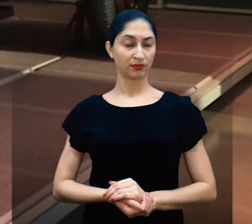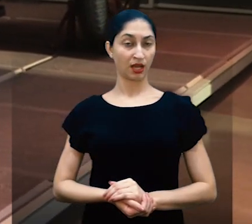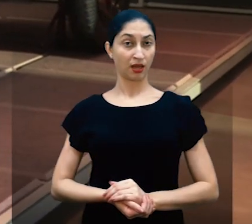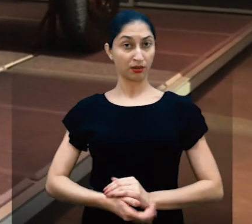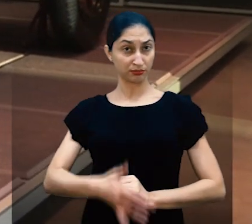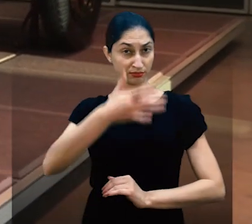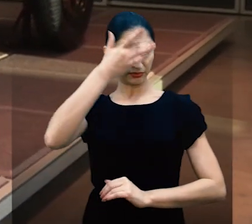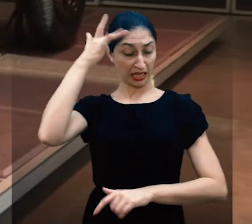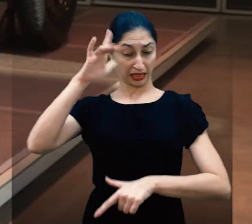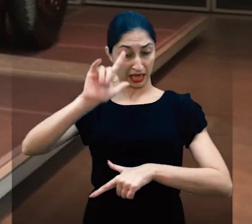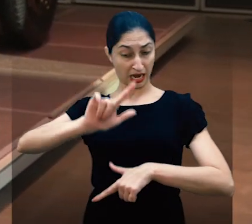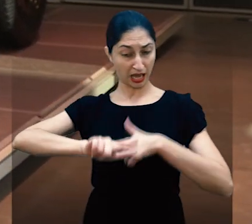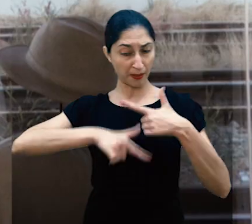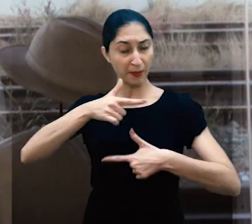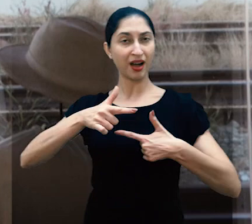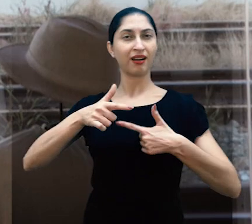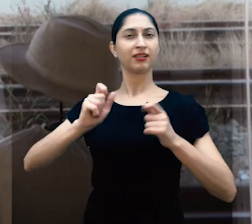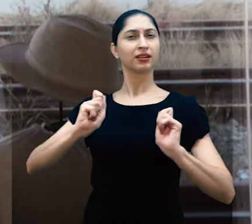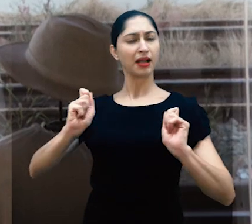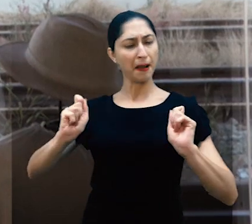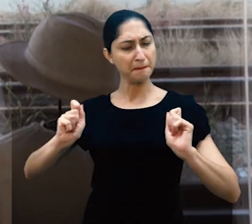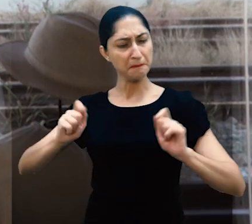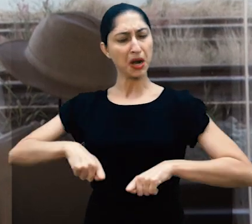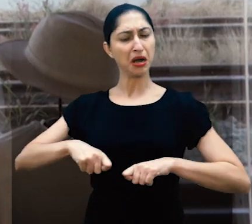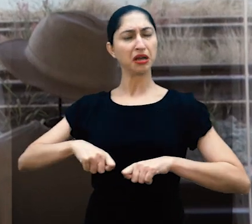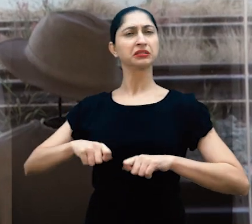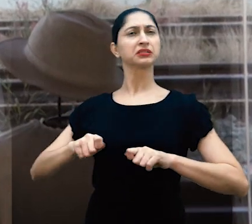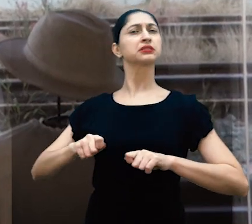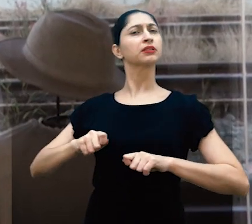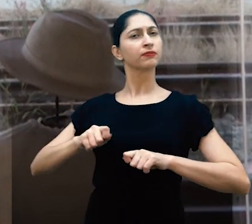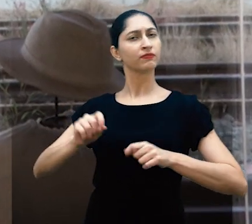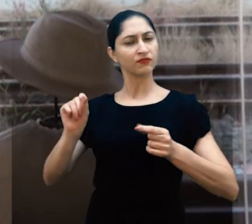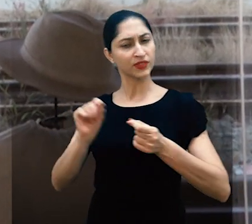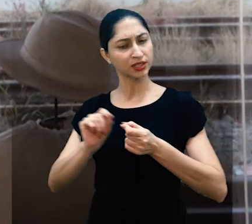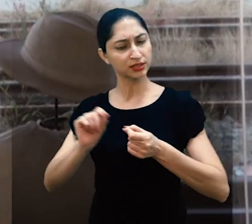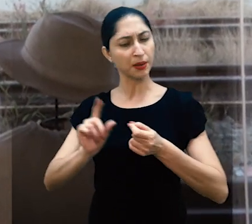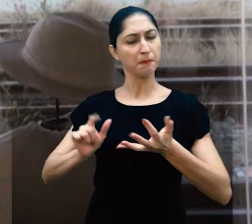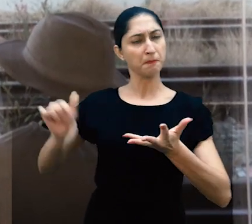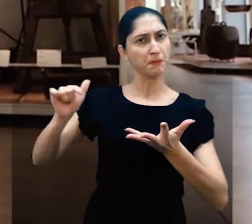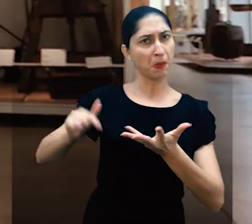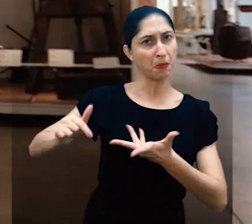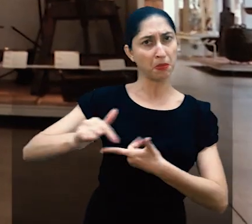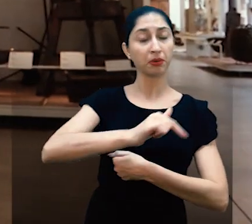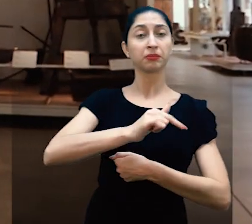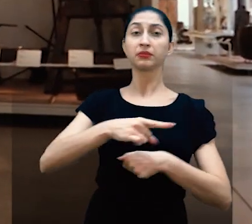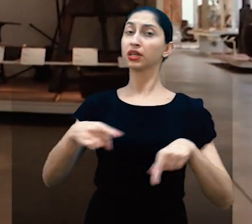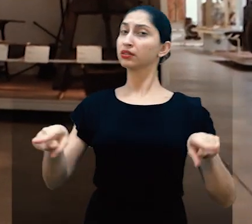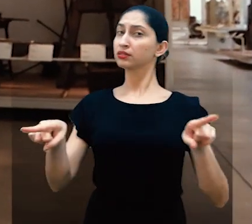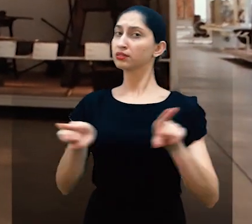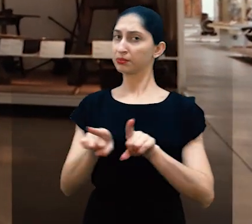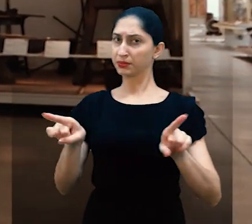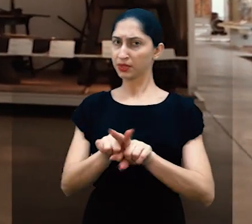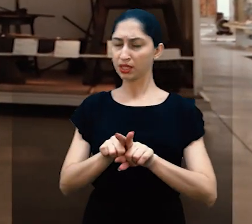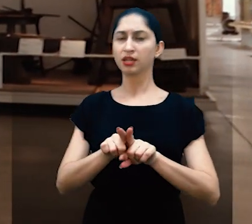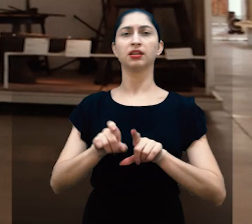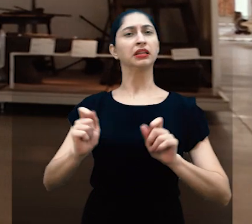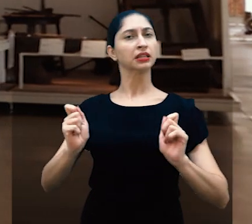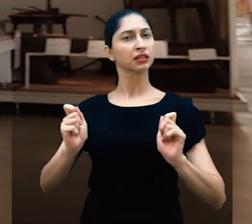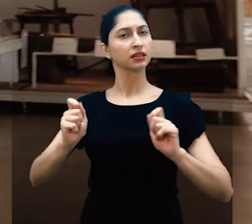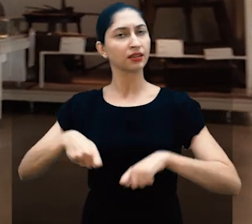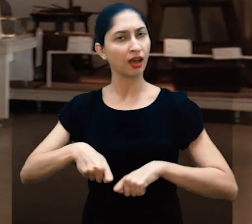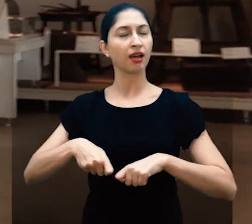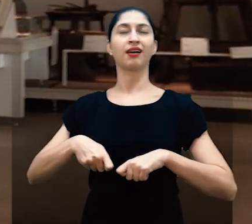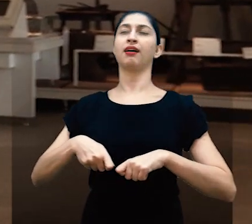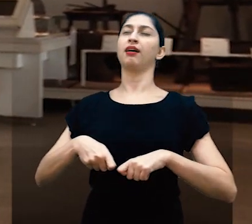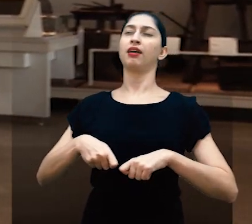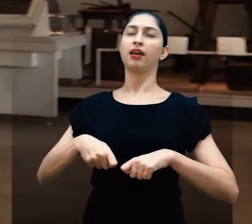O gesto hábil do trabalhador, hábil no sentido de destreza manual, mas também no sentido da